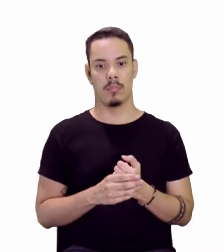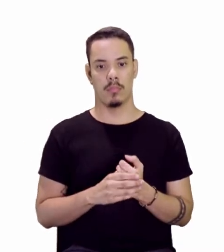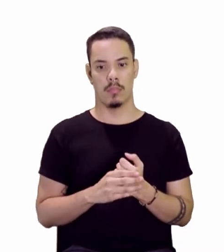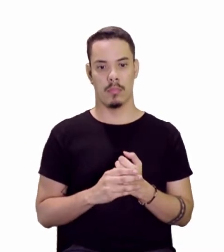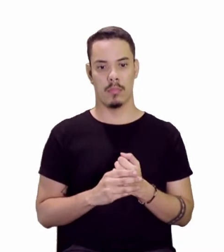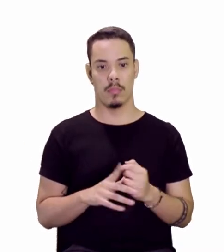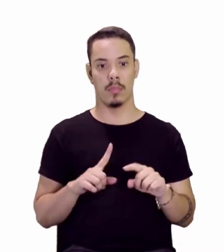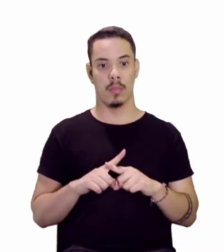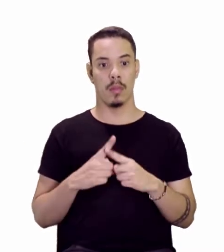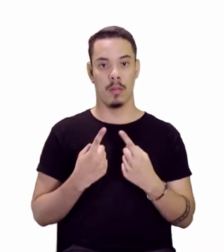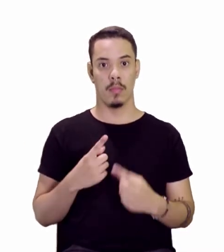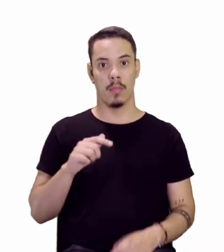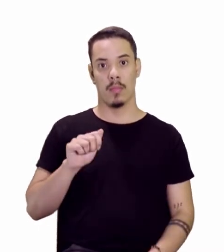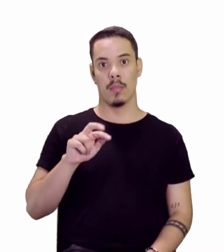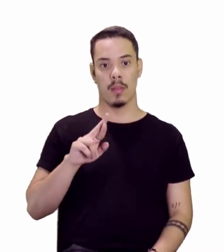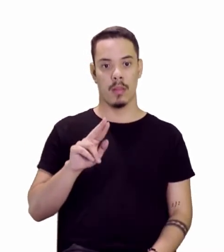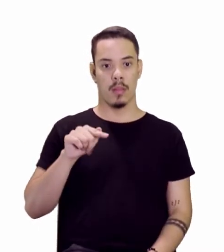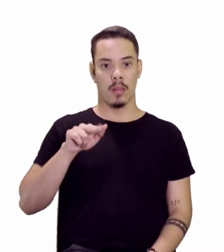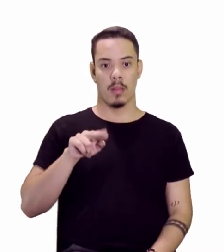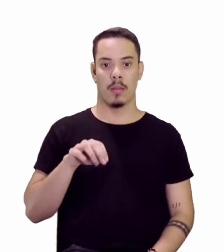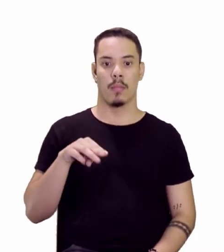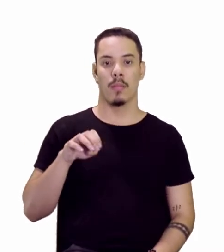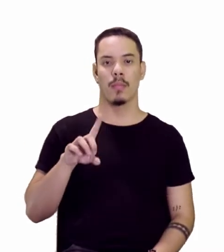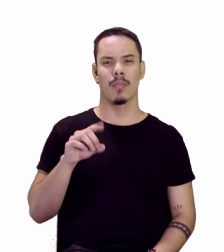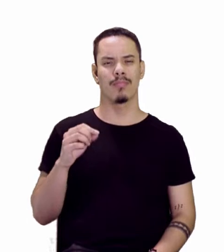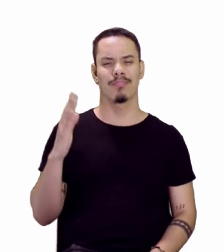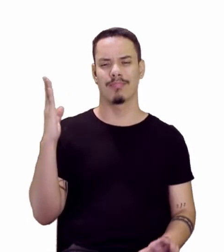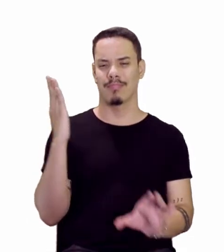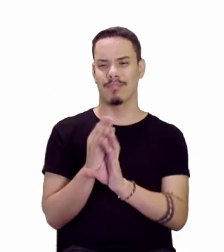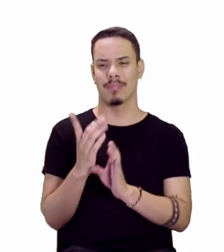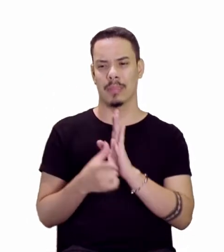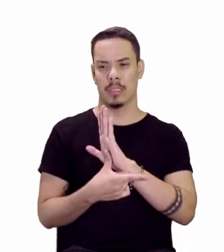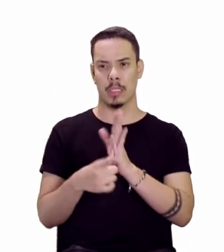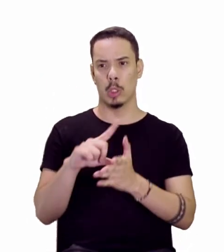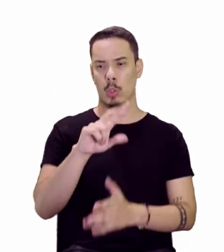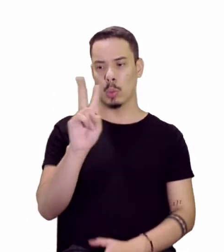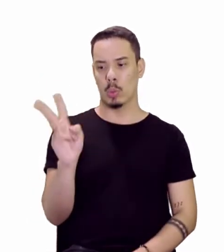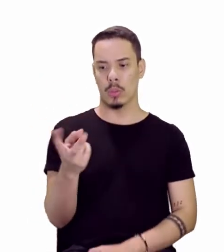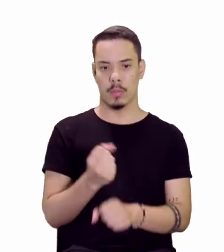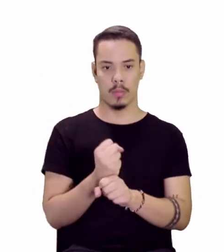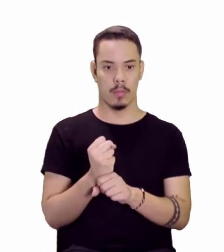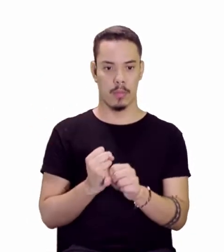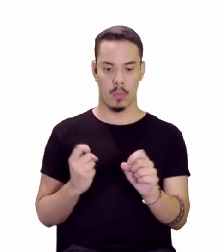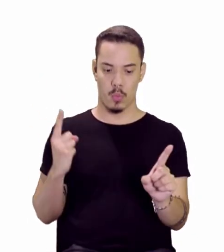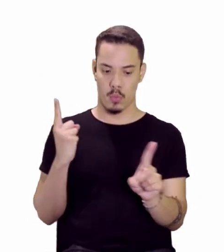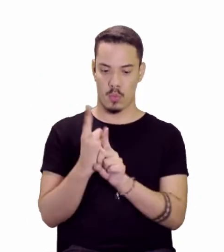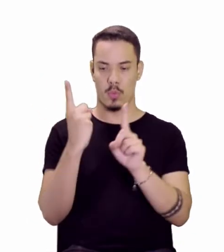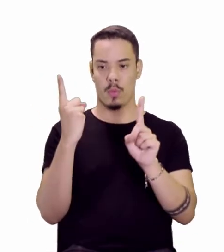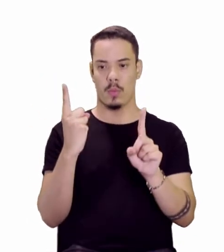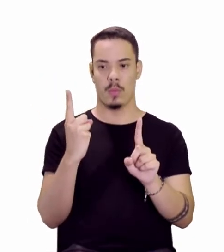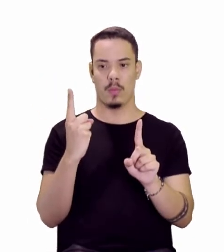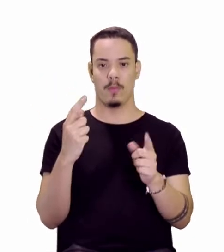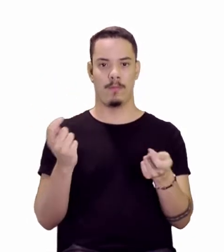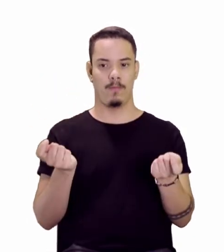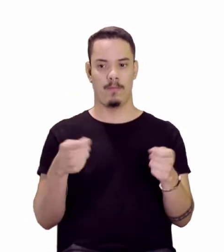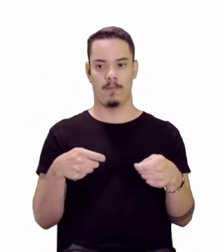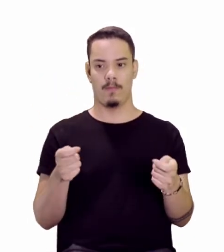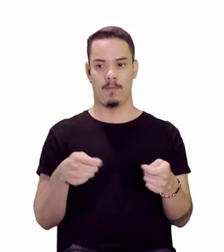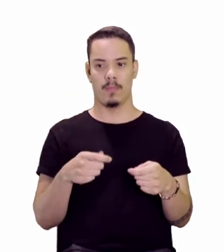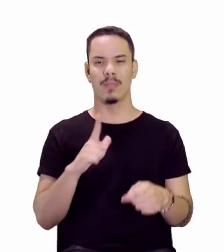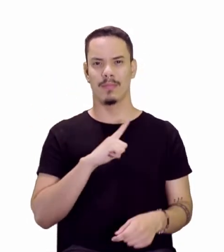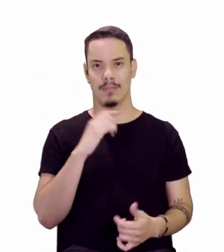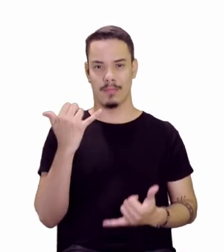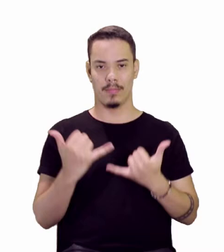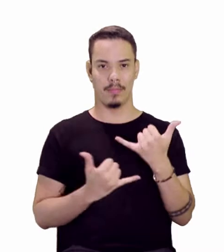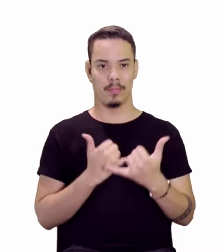leis. Mas lembrando que Arquimedes, aí, muito antes de Newton, 2000 anos antes de Newton, é que descobriu isso. Exatamente. Tem até uma